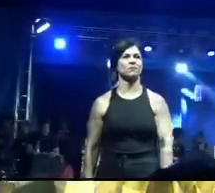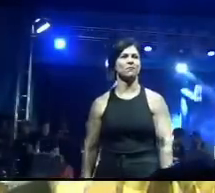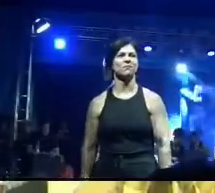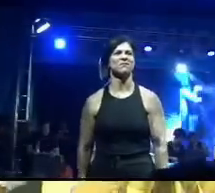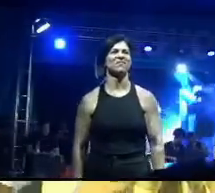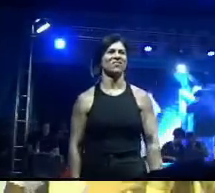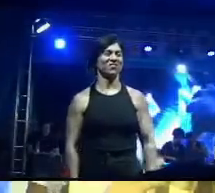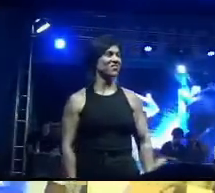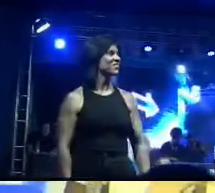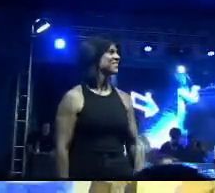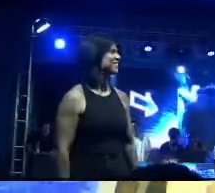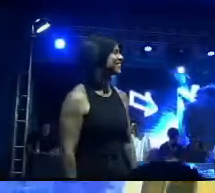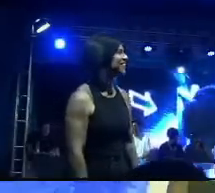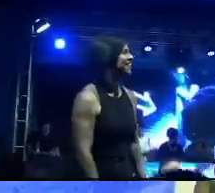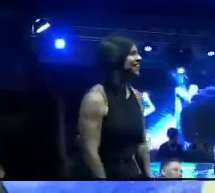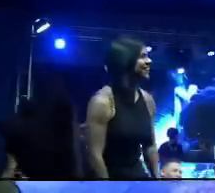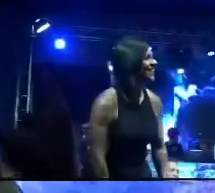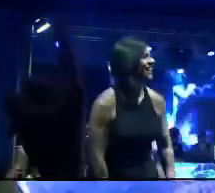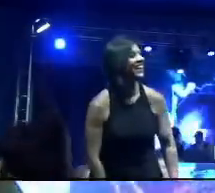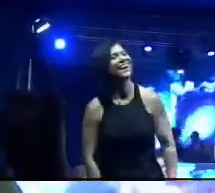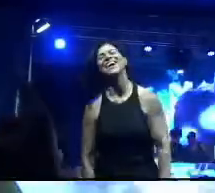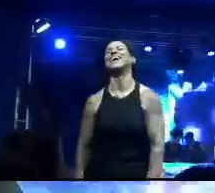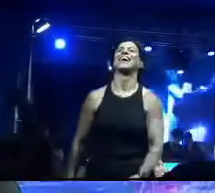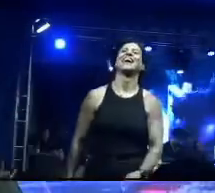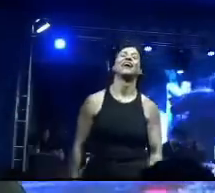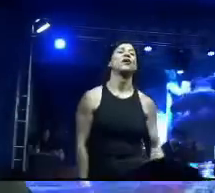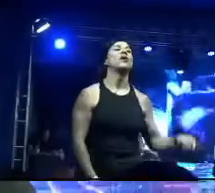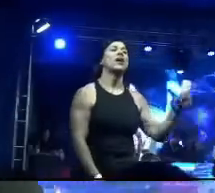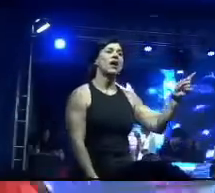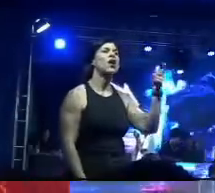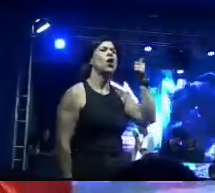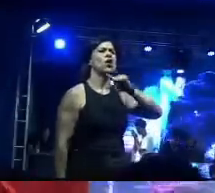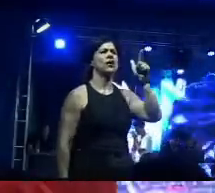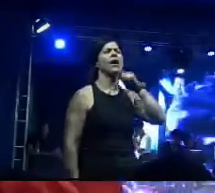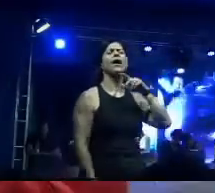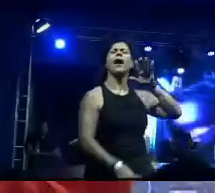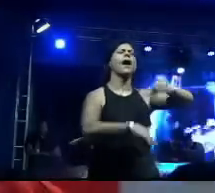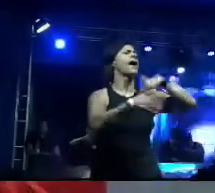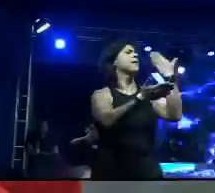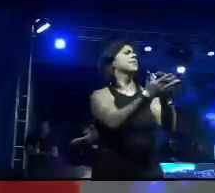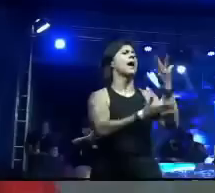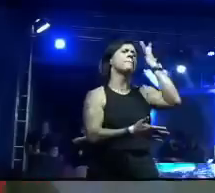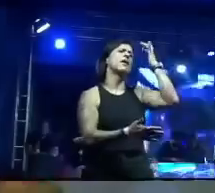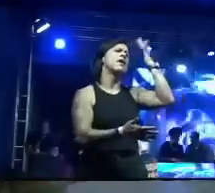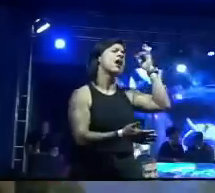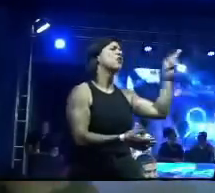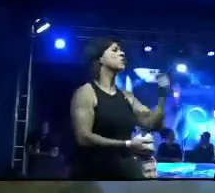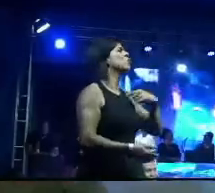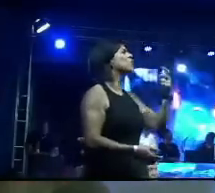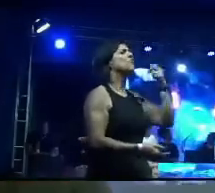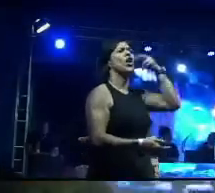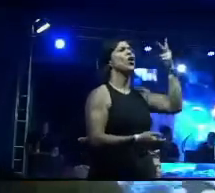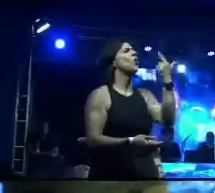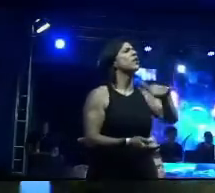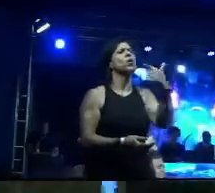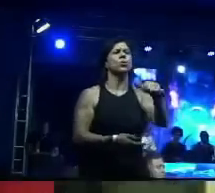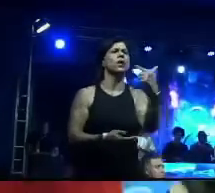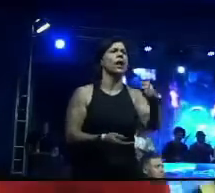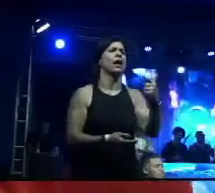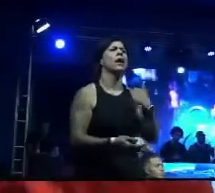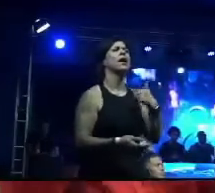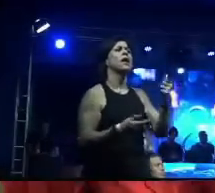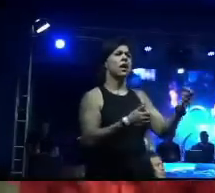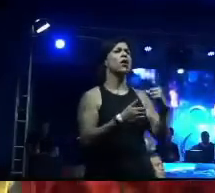Porque comeu a comida toda Tá suave, pai? Eu vou até amanhã Eu não sou a vengói Eu não sou o Eric Jacquin Vai pra